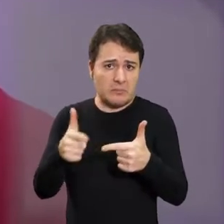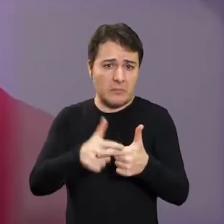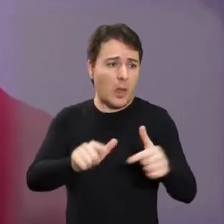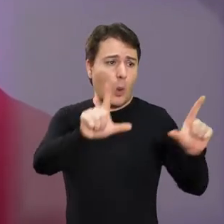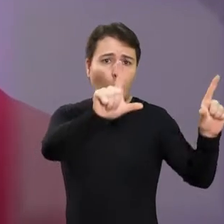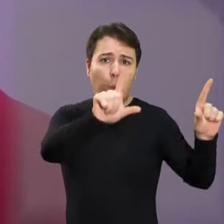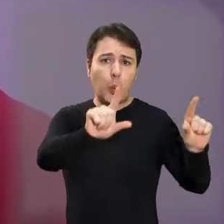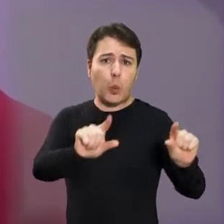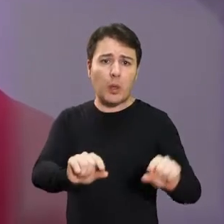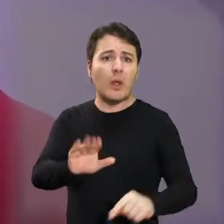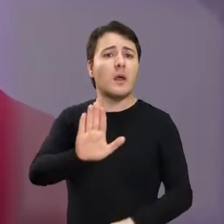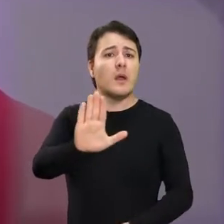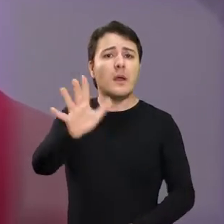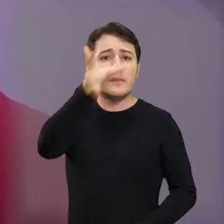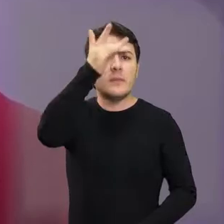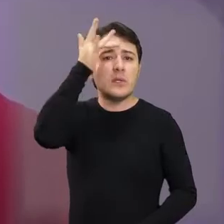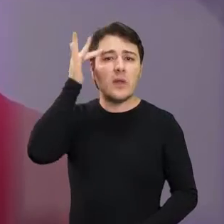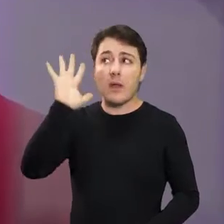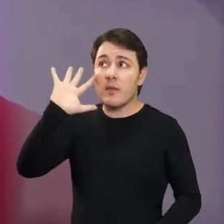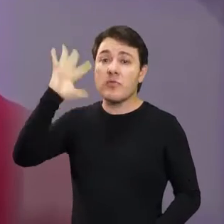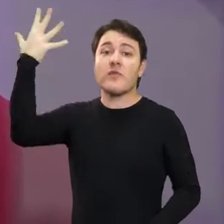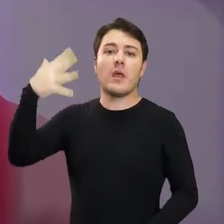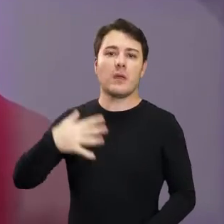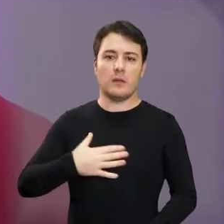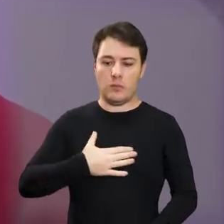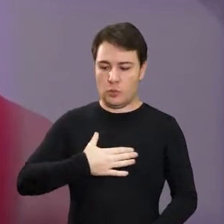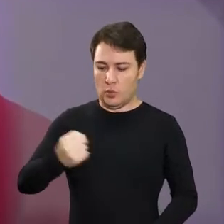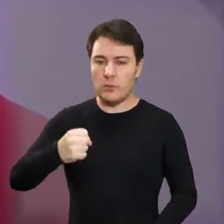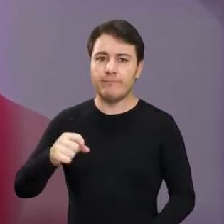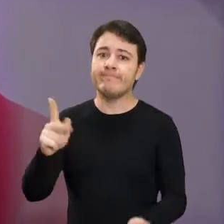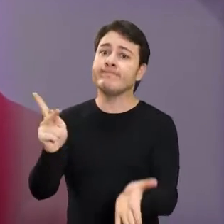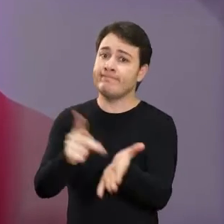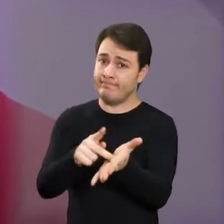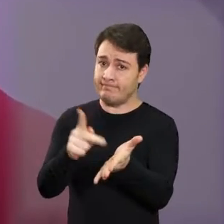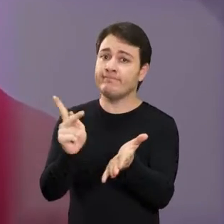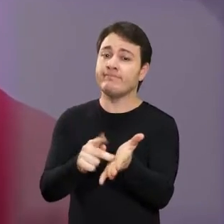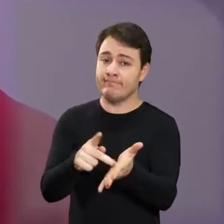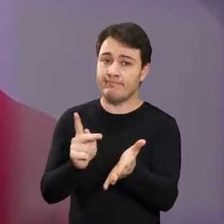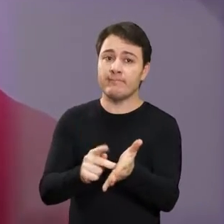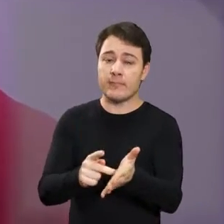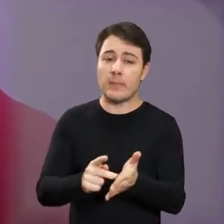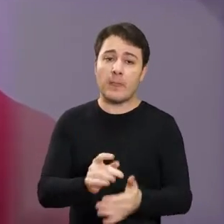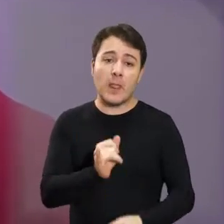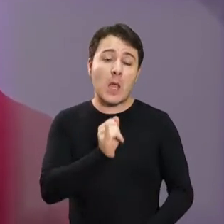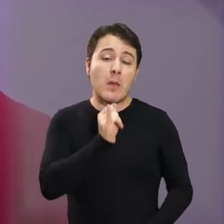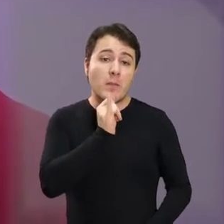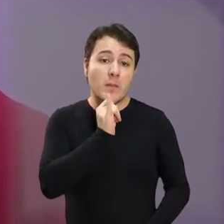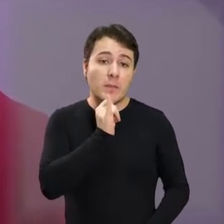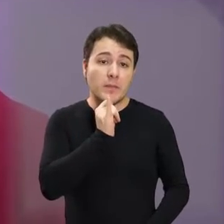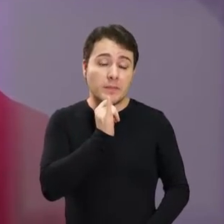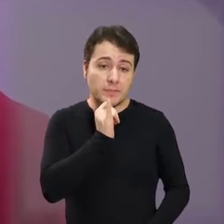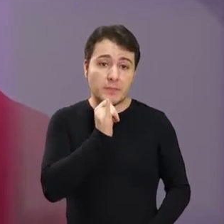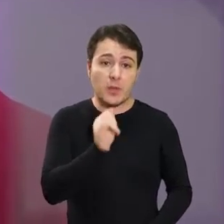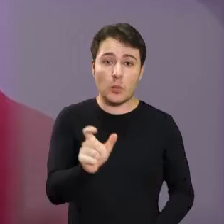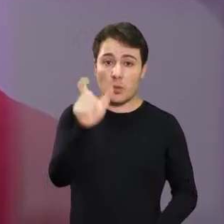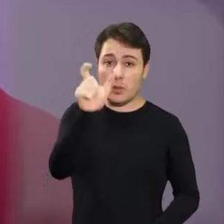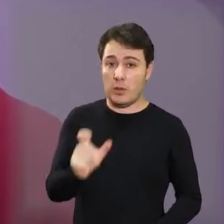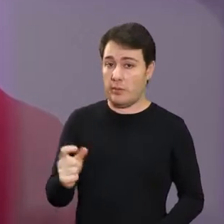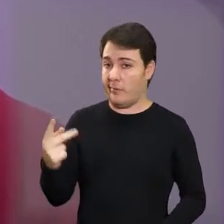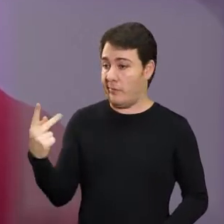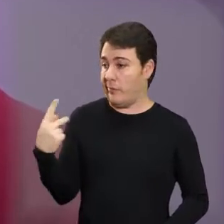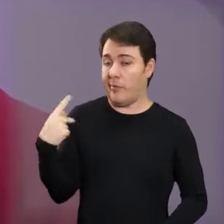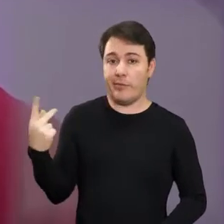problemas, existem também fatores que podem levar a pessoa a encarar as coisas assim, como questões, por exemplo,